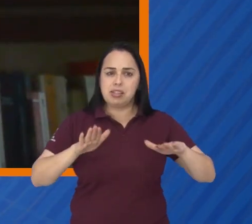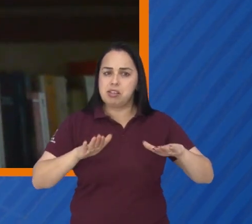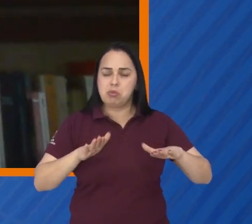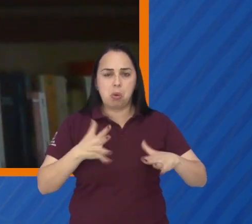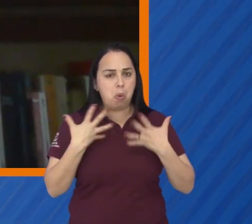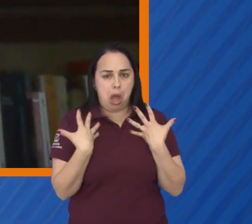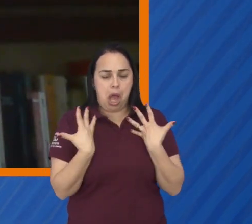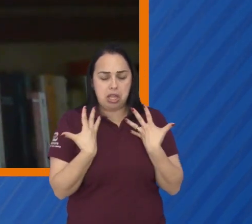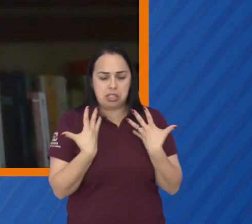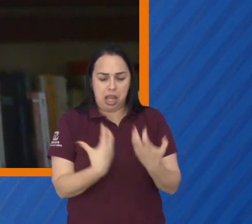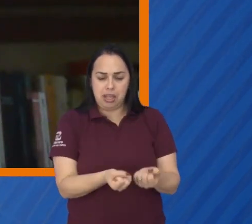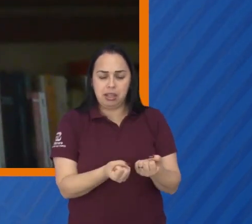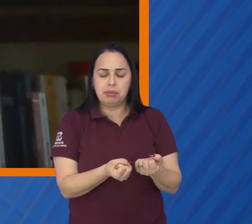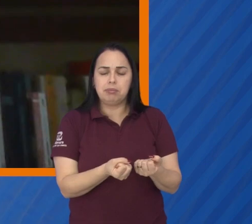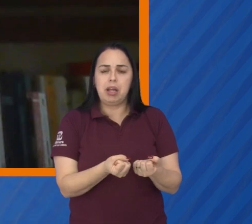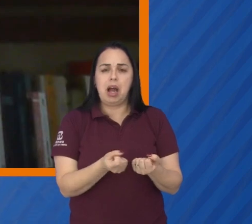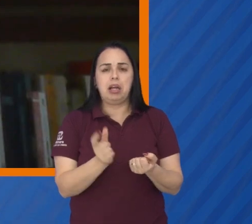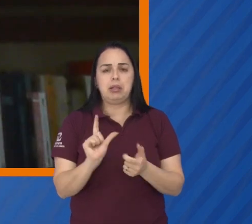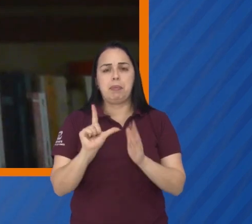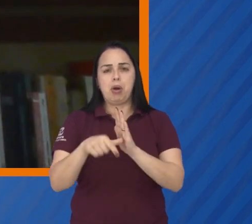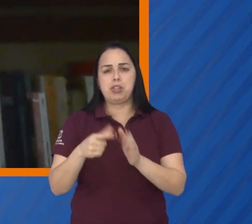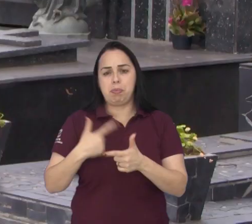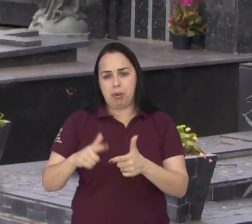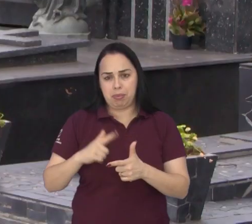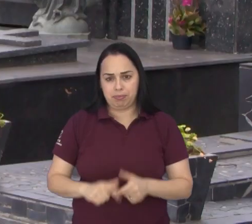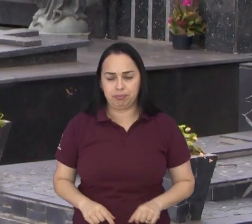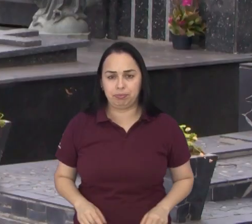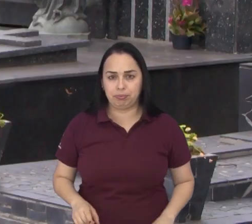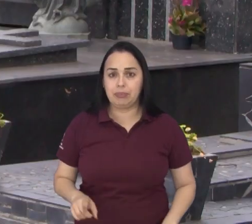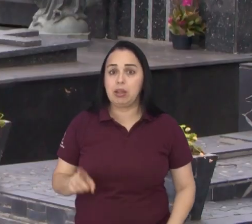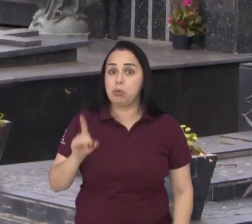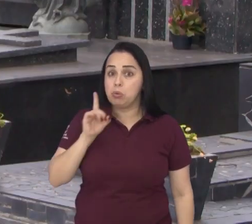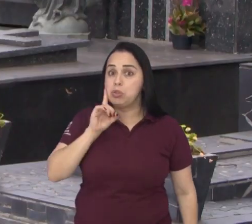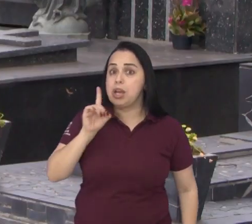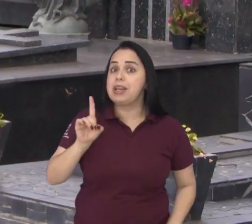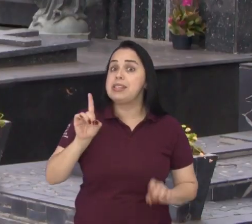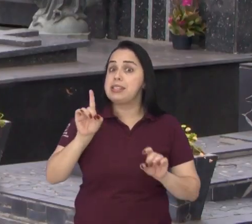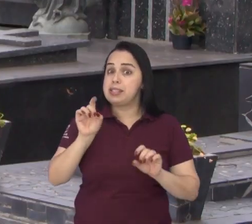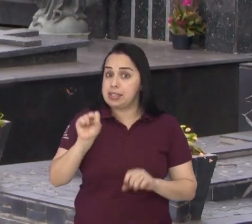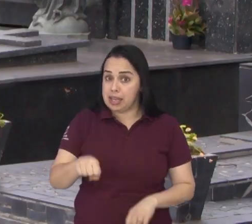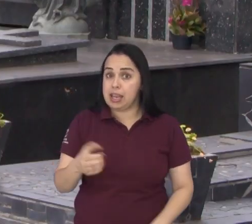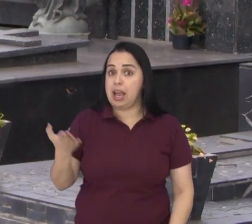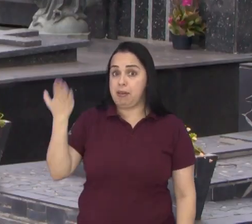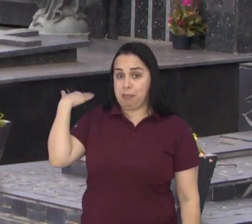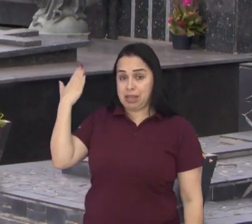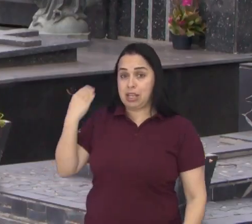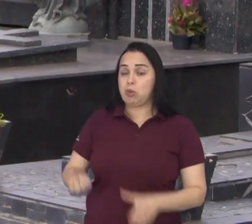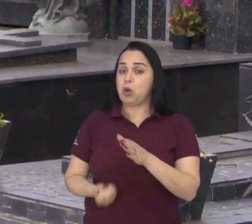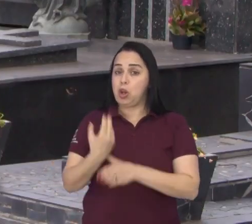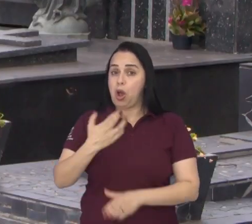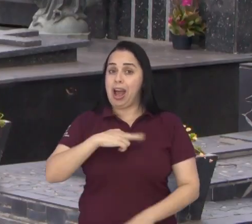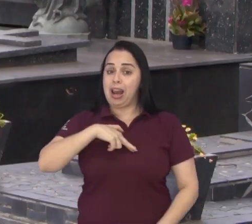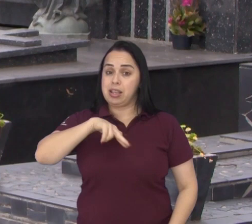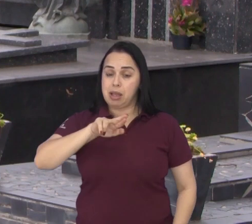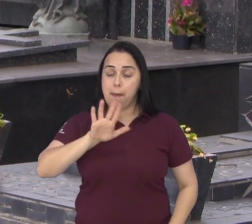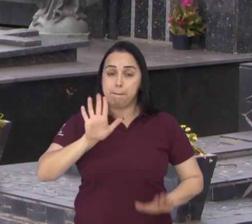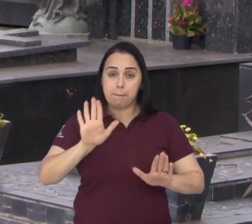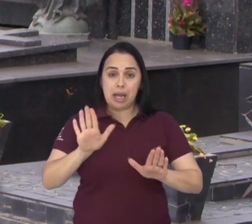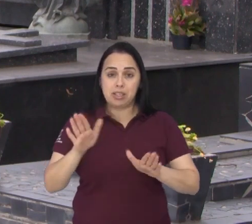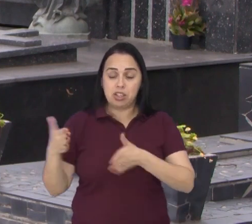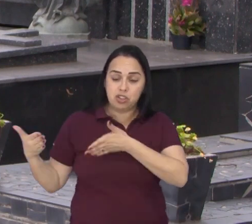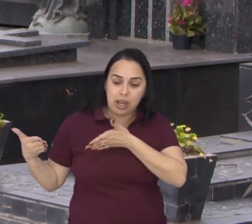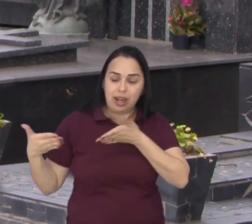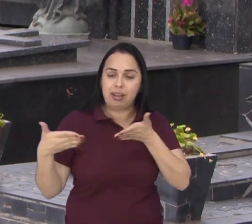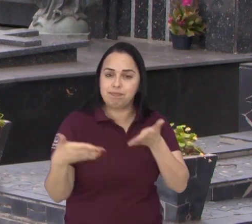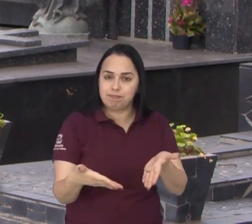bem resolvido, por exemplo, ele acaba se tornando um problema. A data tem sim uma origem religiosa, mas para muita gente, estar